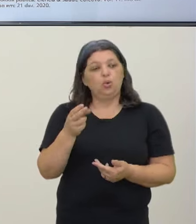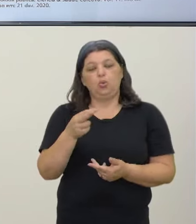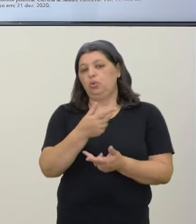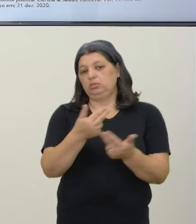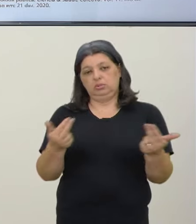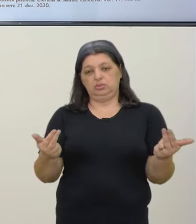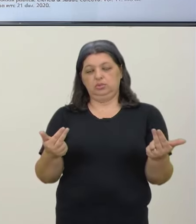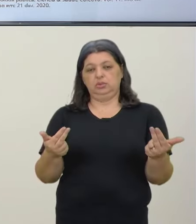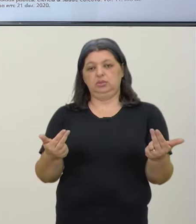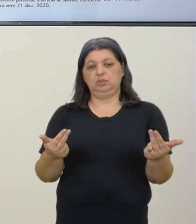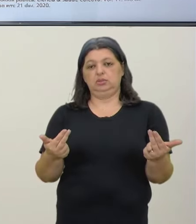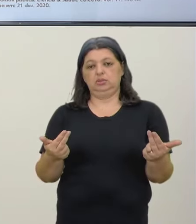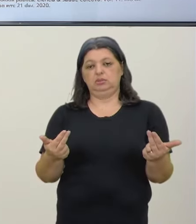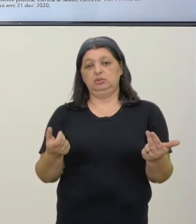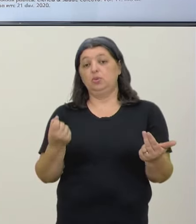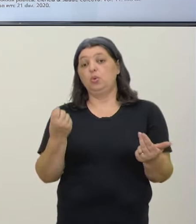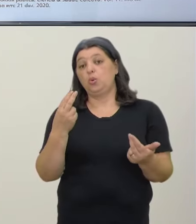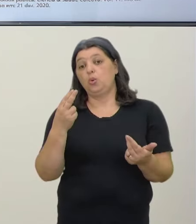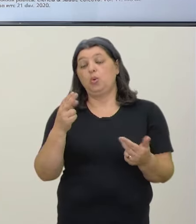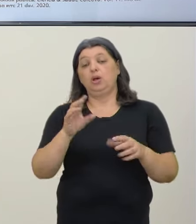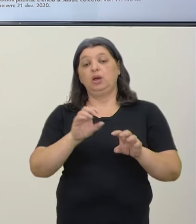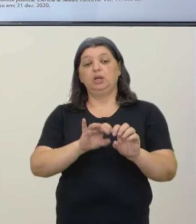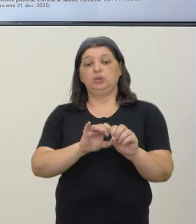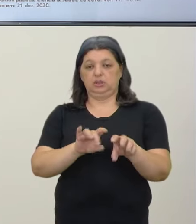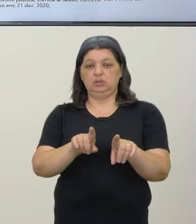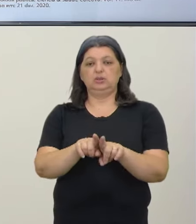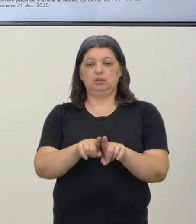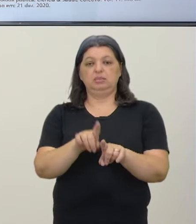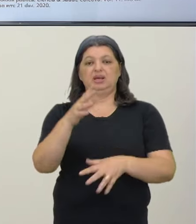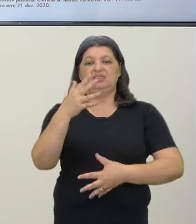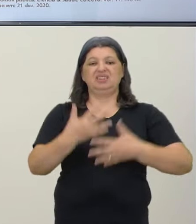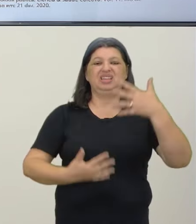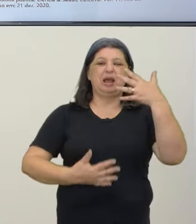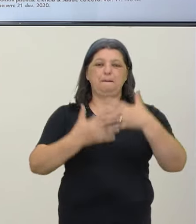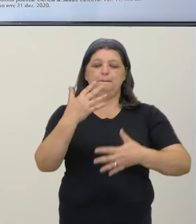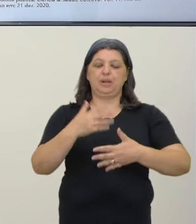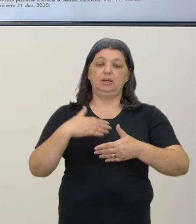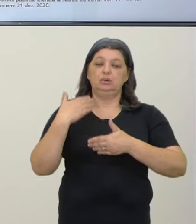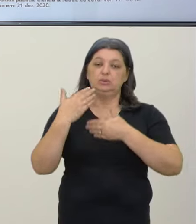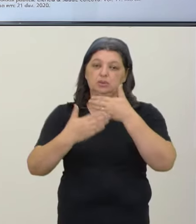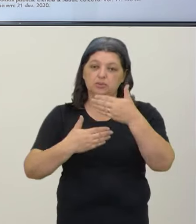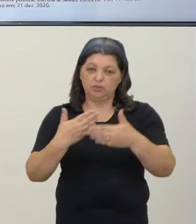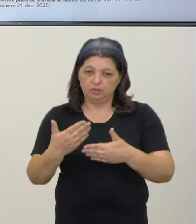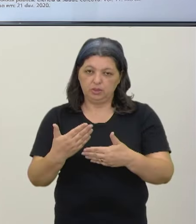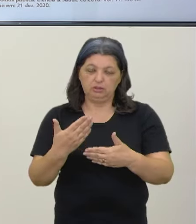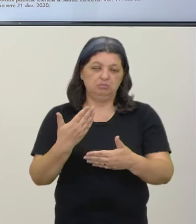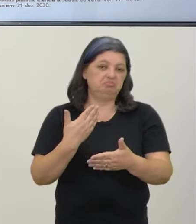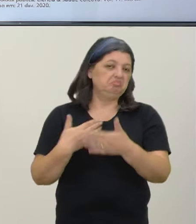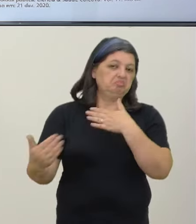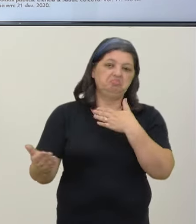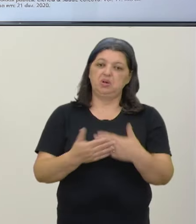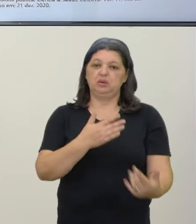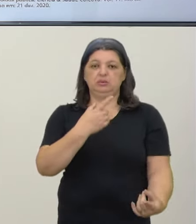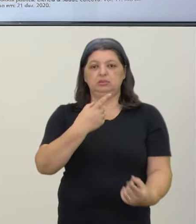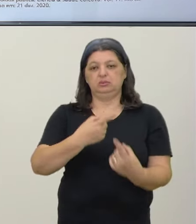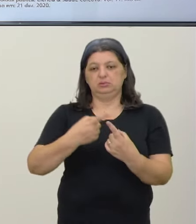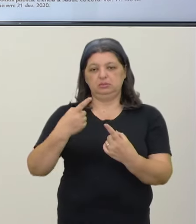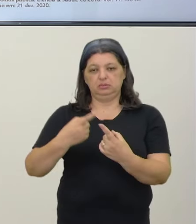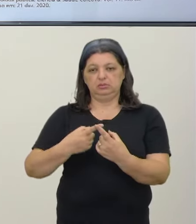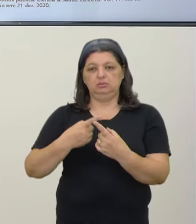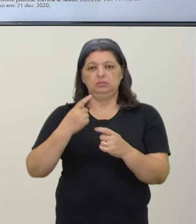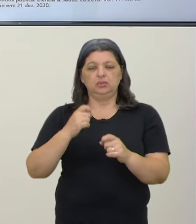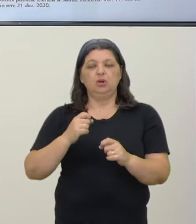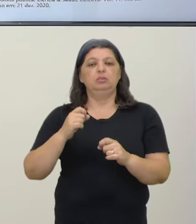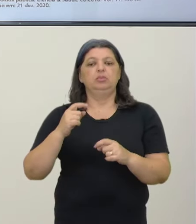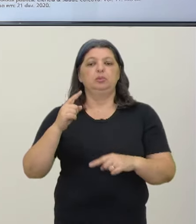coisas ou educação, por exemplo, que atrapalham o meu desenvolvimento, ou qualquer tipo de privação,